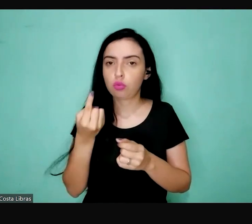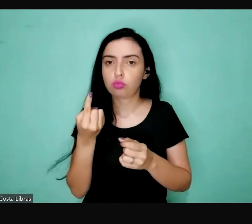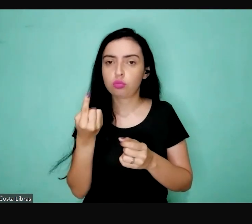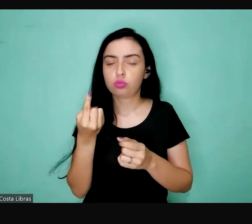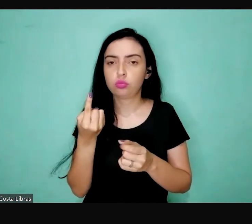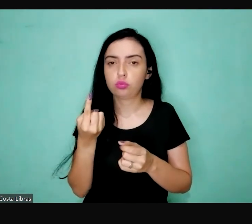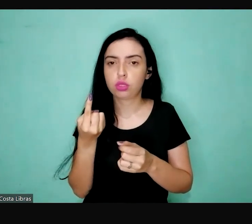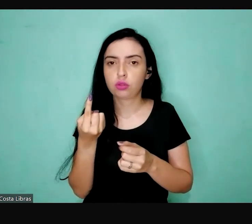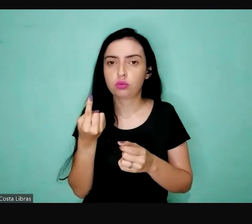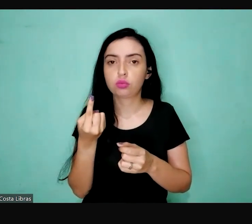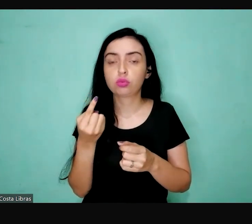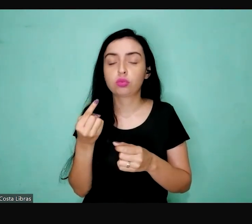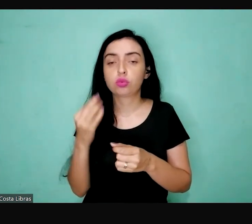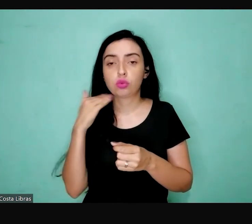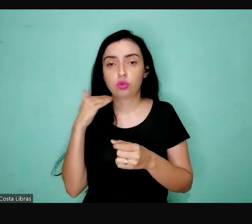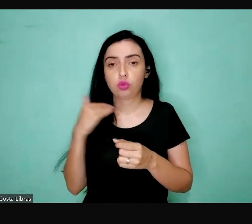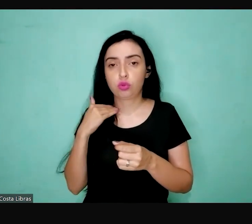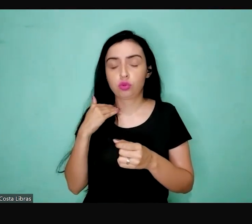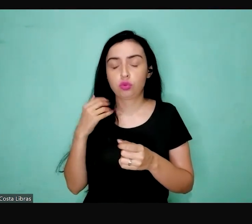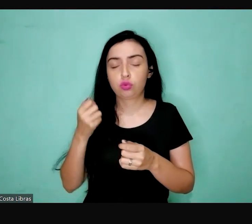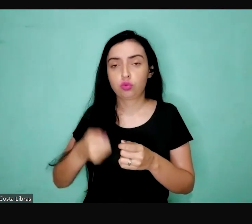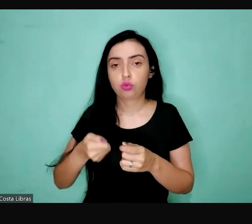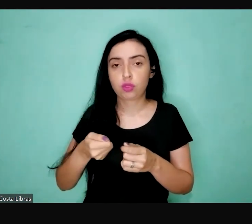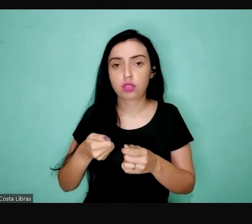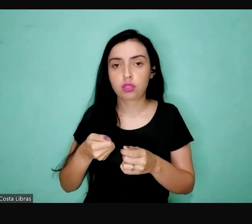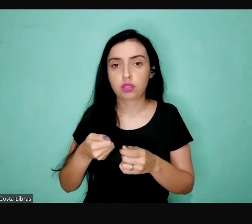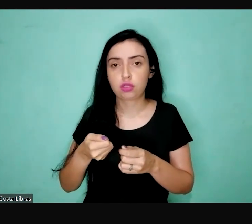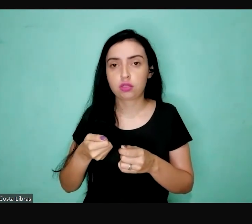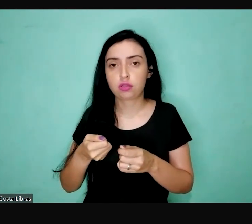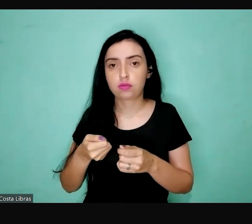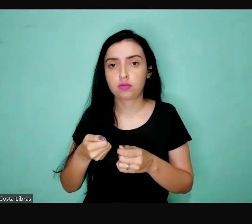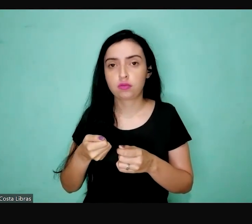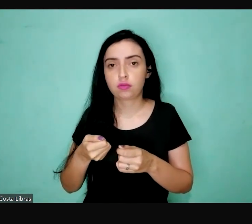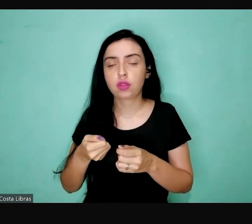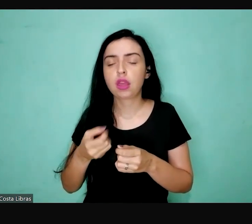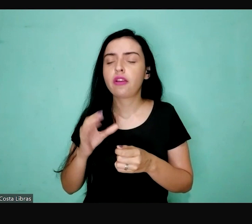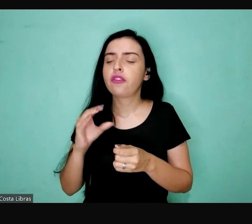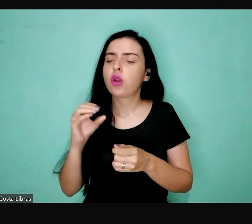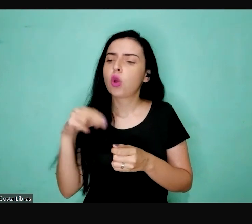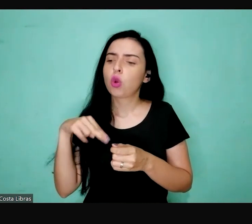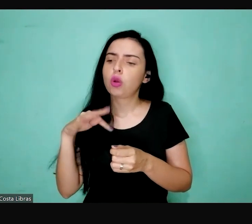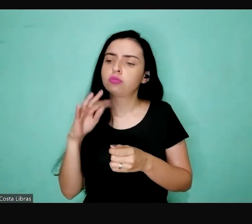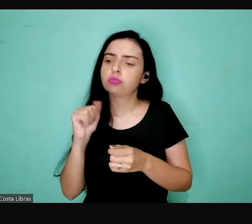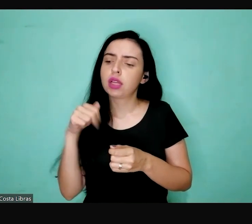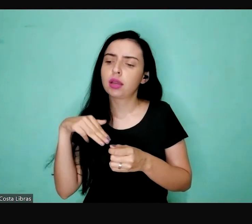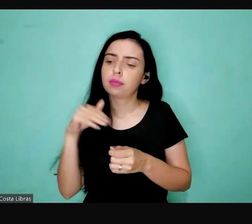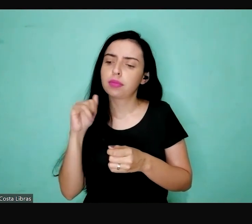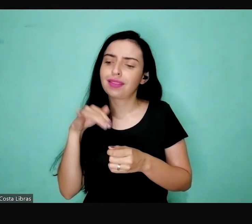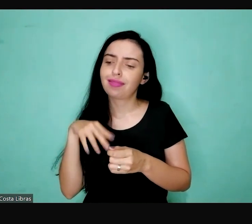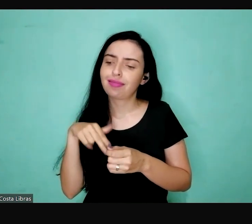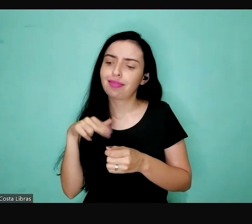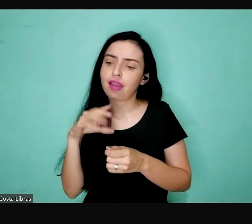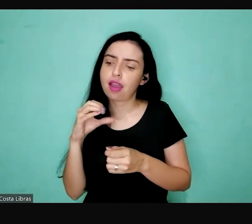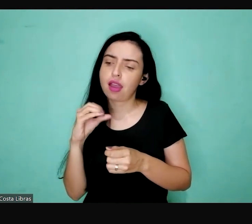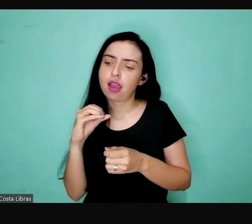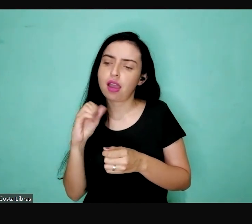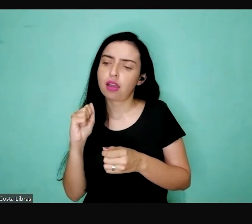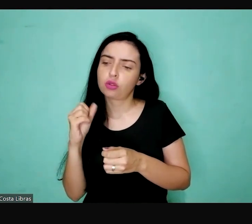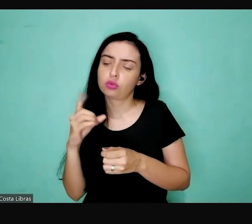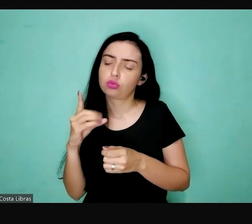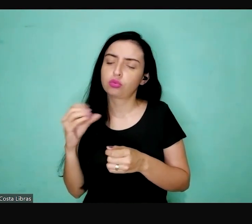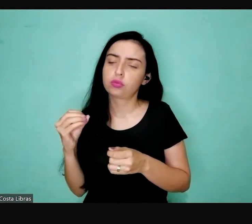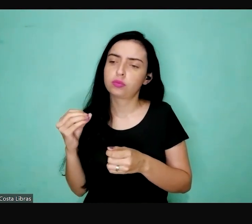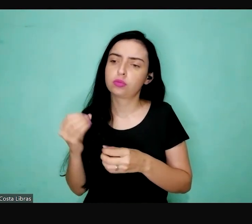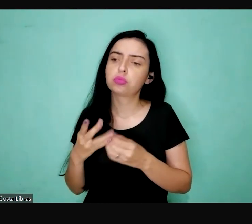É um juiz que, falamos de juez contaminado, um juiz poluído por esses